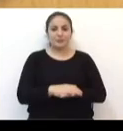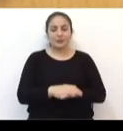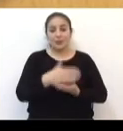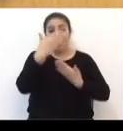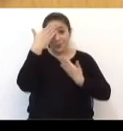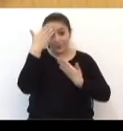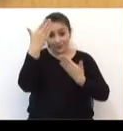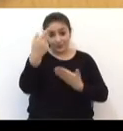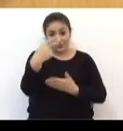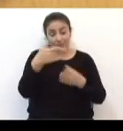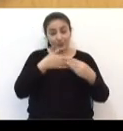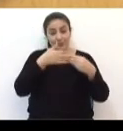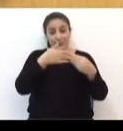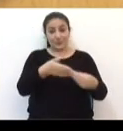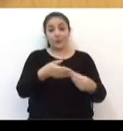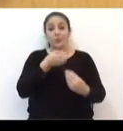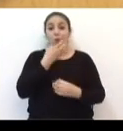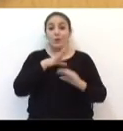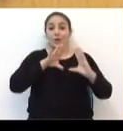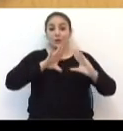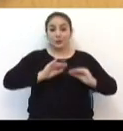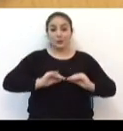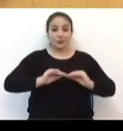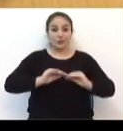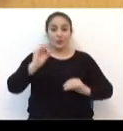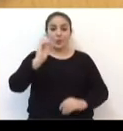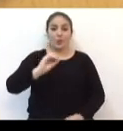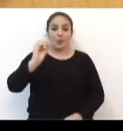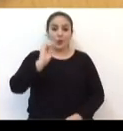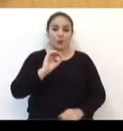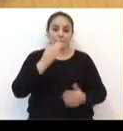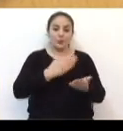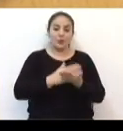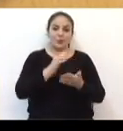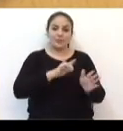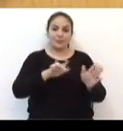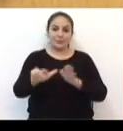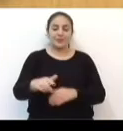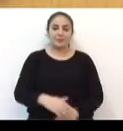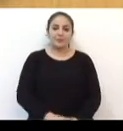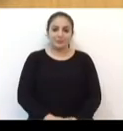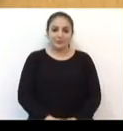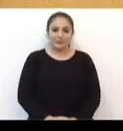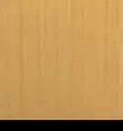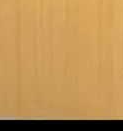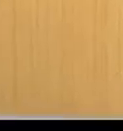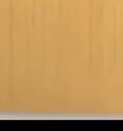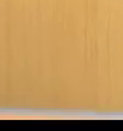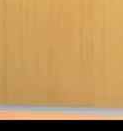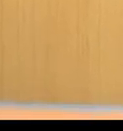hoje. Obrigada pela sua companhia, uma boa noite e um ótimo início de semana.